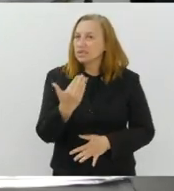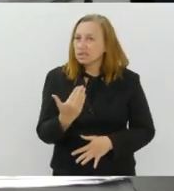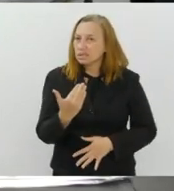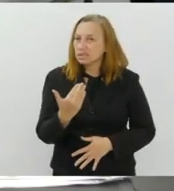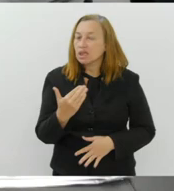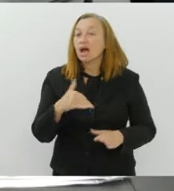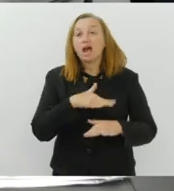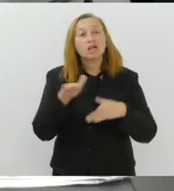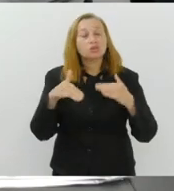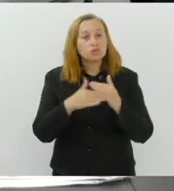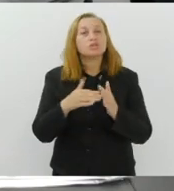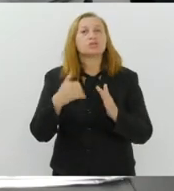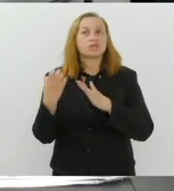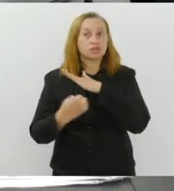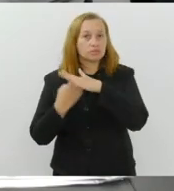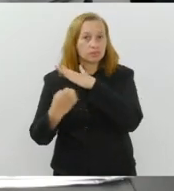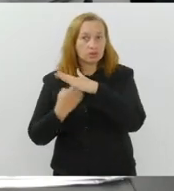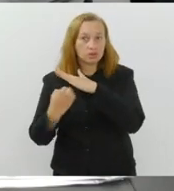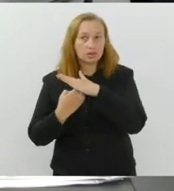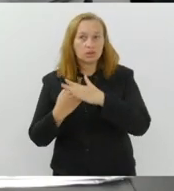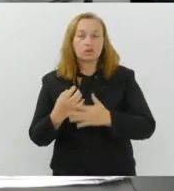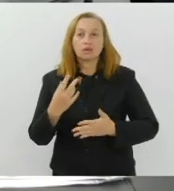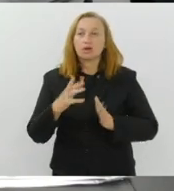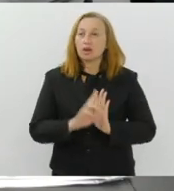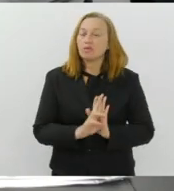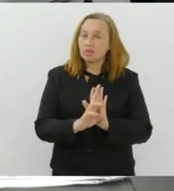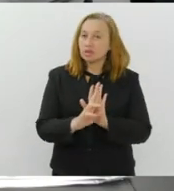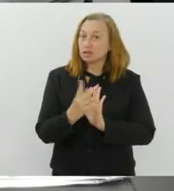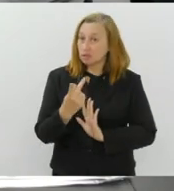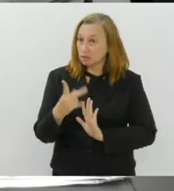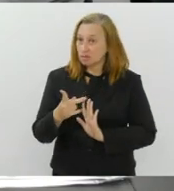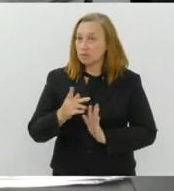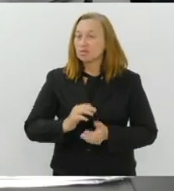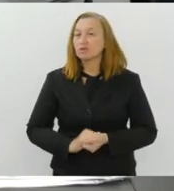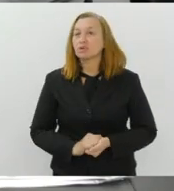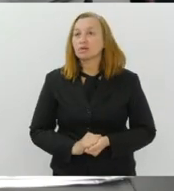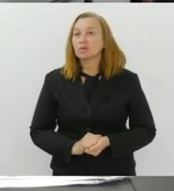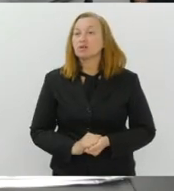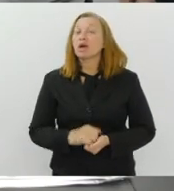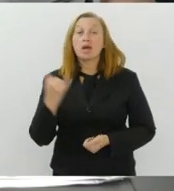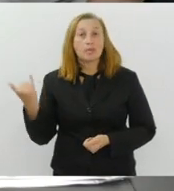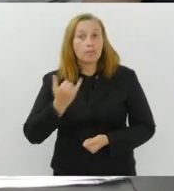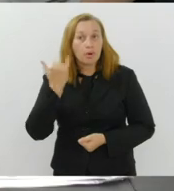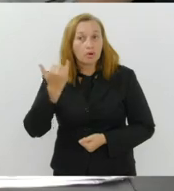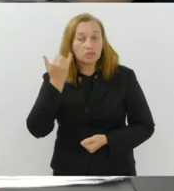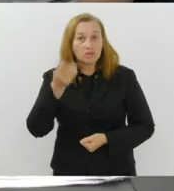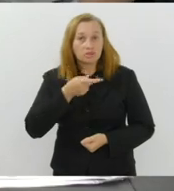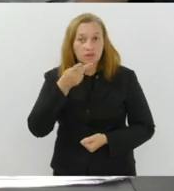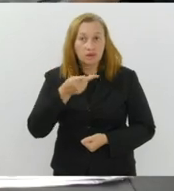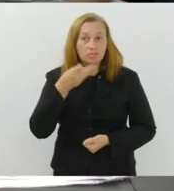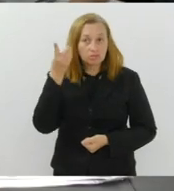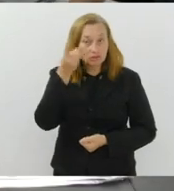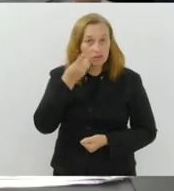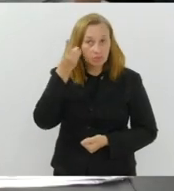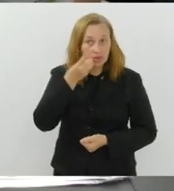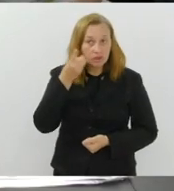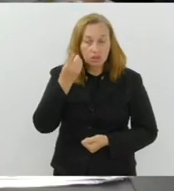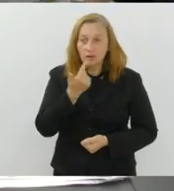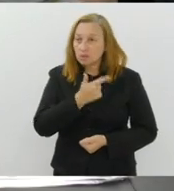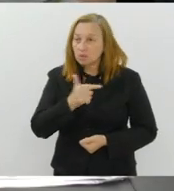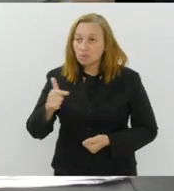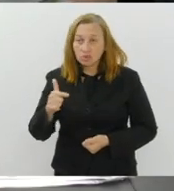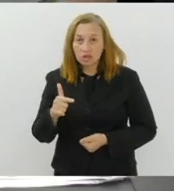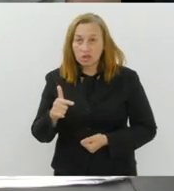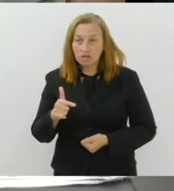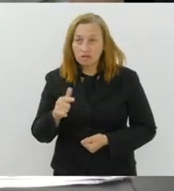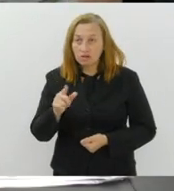a todas as empresas e aos seus representantes. É importante deliberar com os deputados que não houve